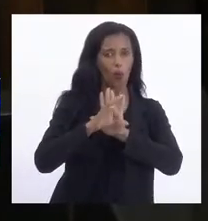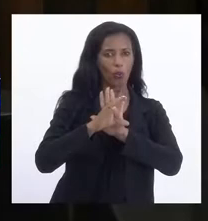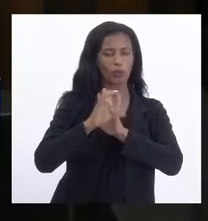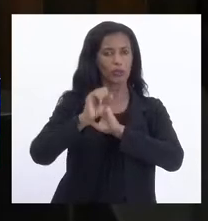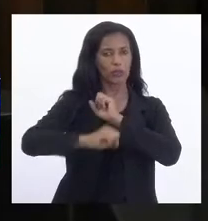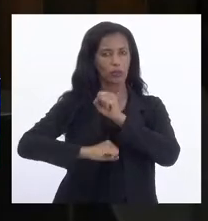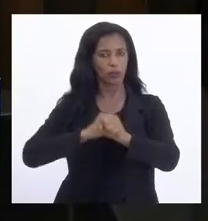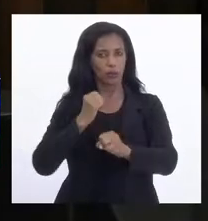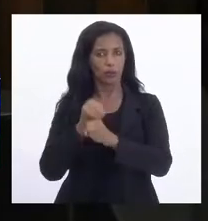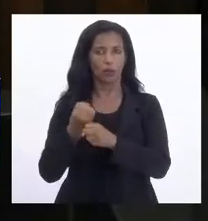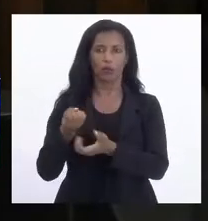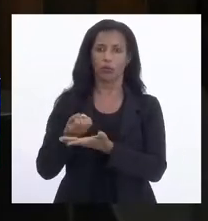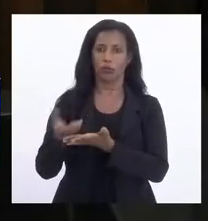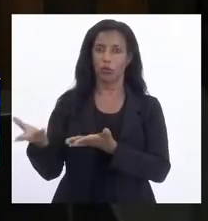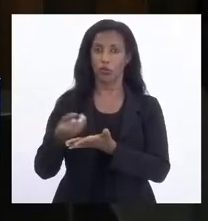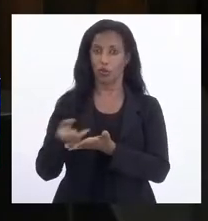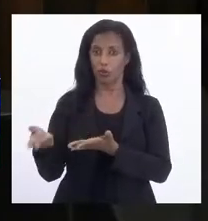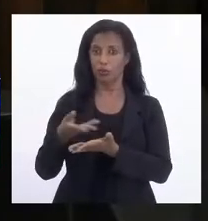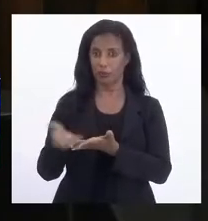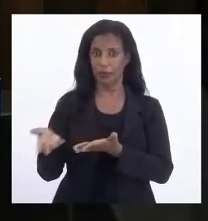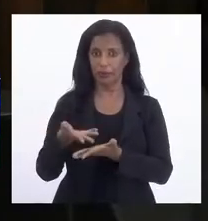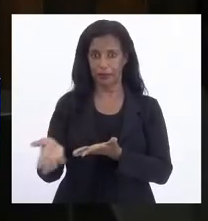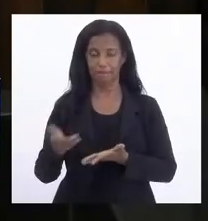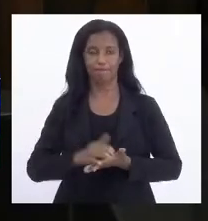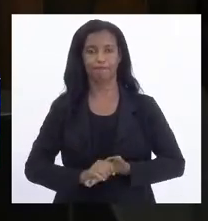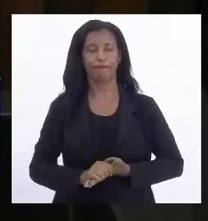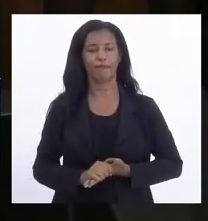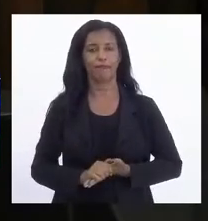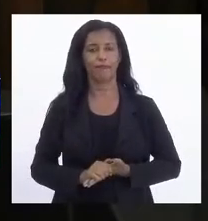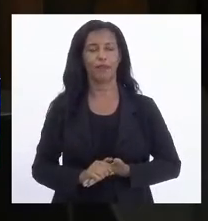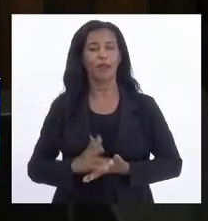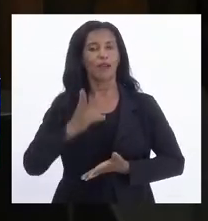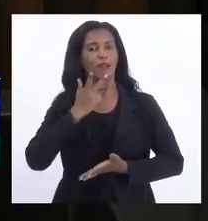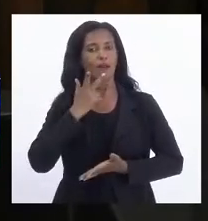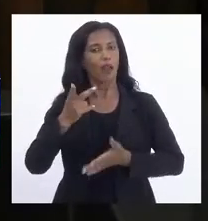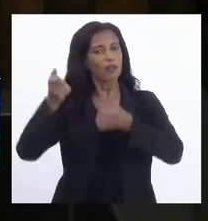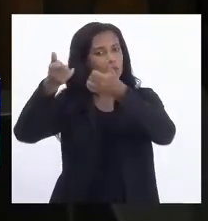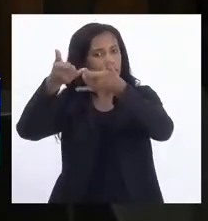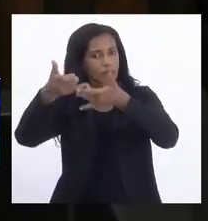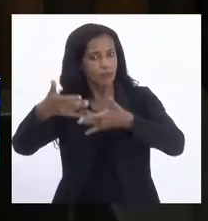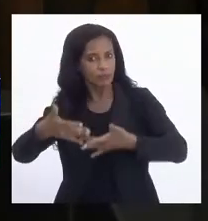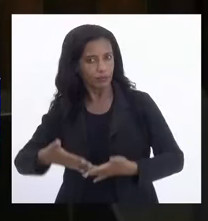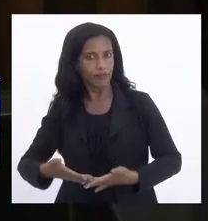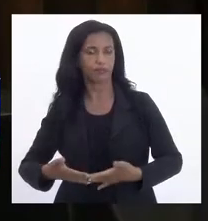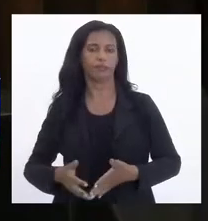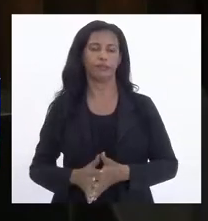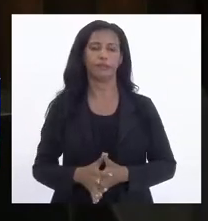anual de despesa primária. Dito isso,